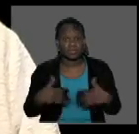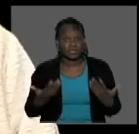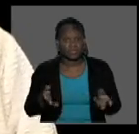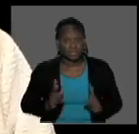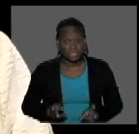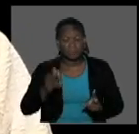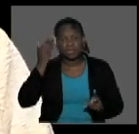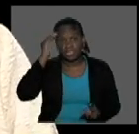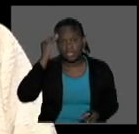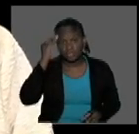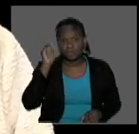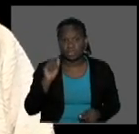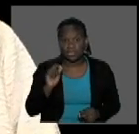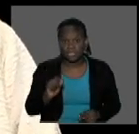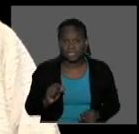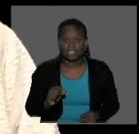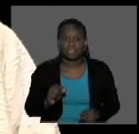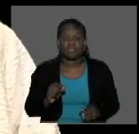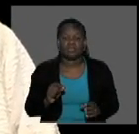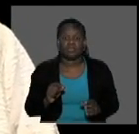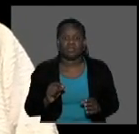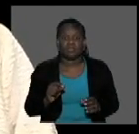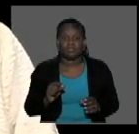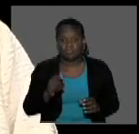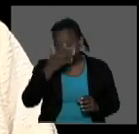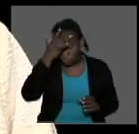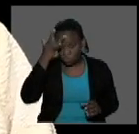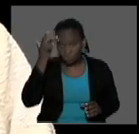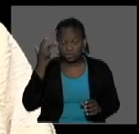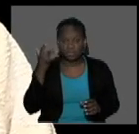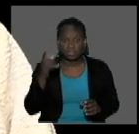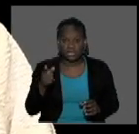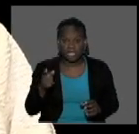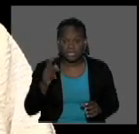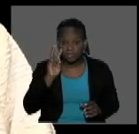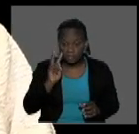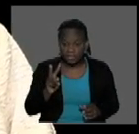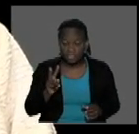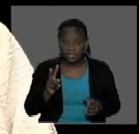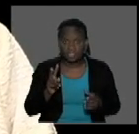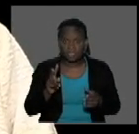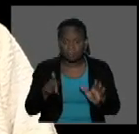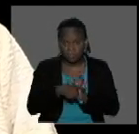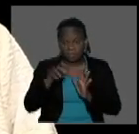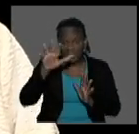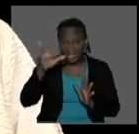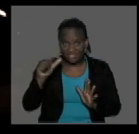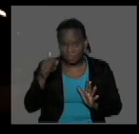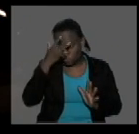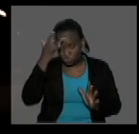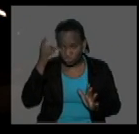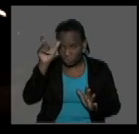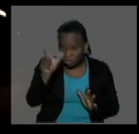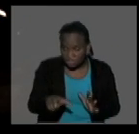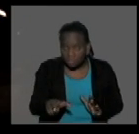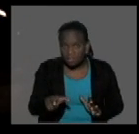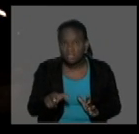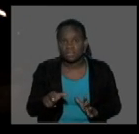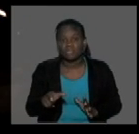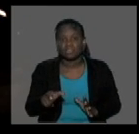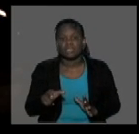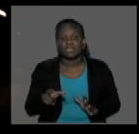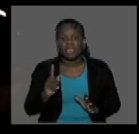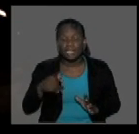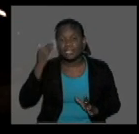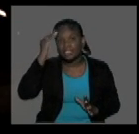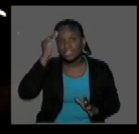gente sempre entendeu que conceber o ser humano do ponto de vista africano